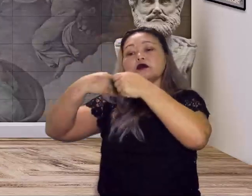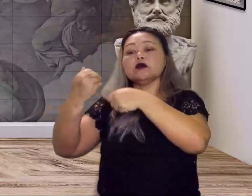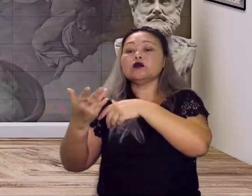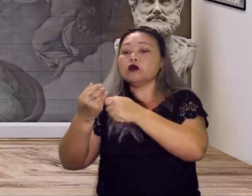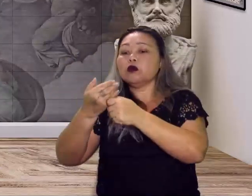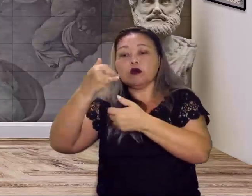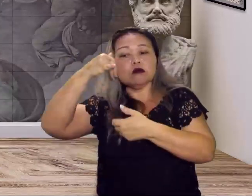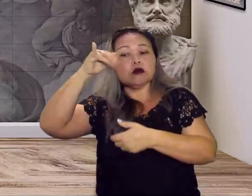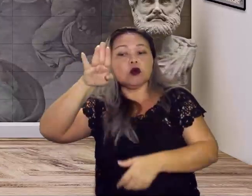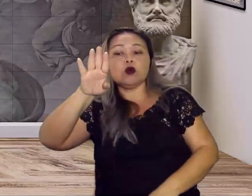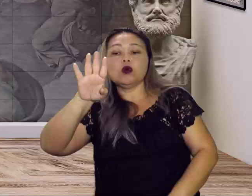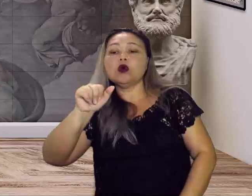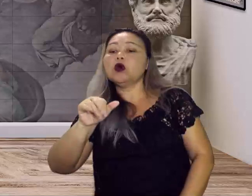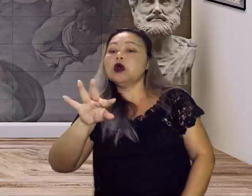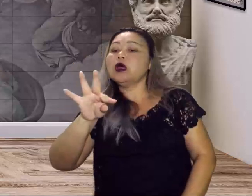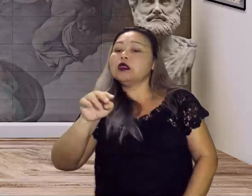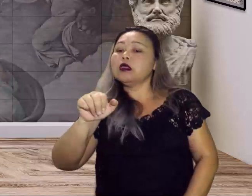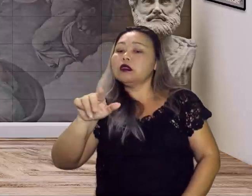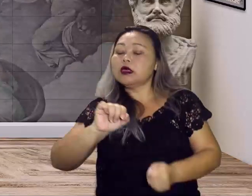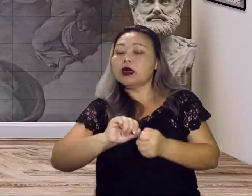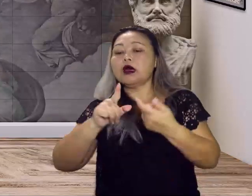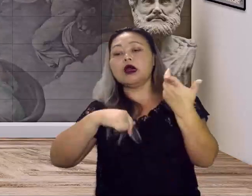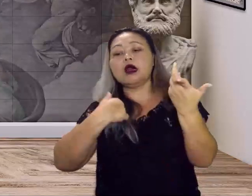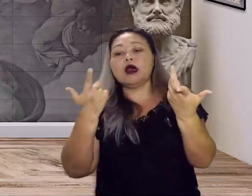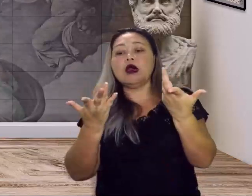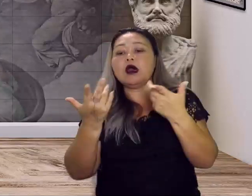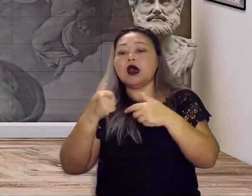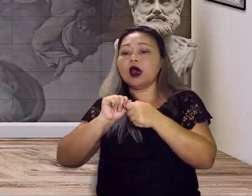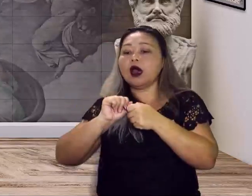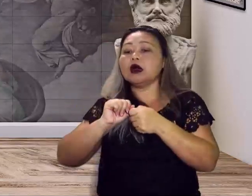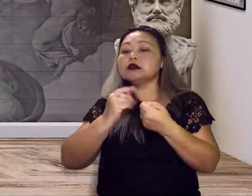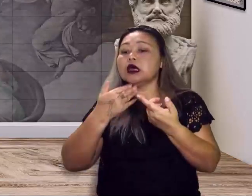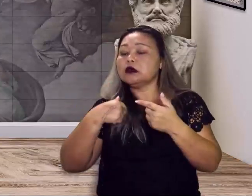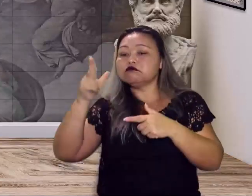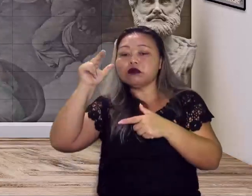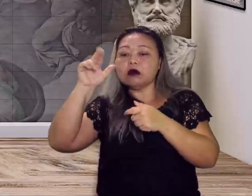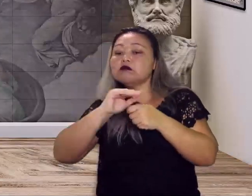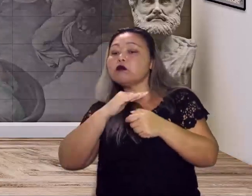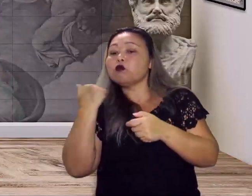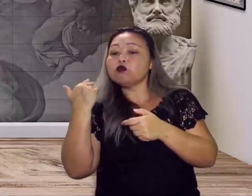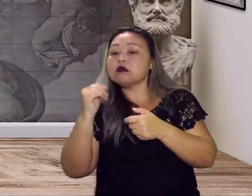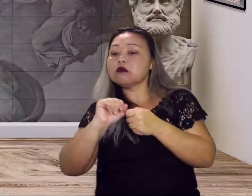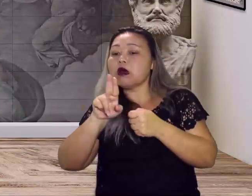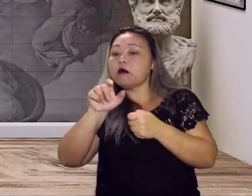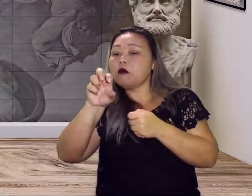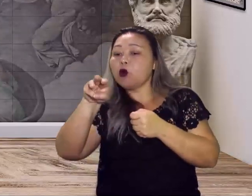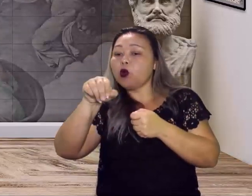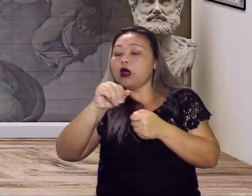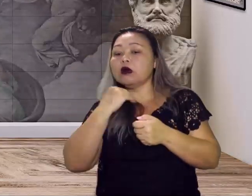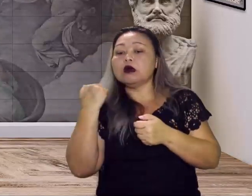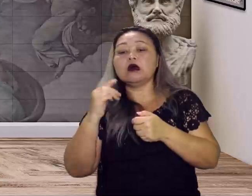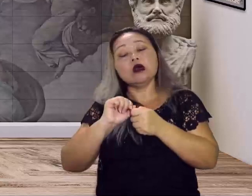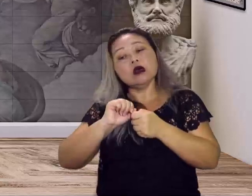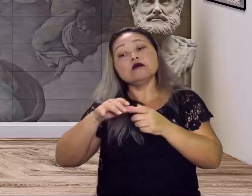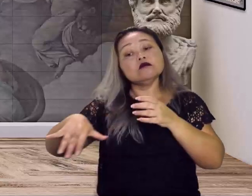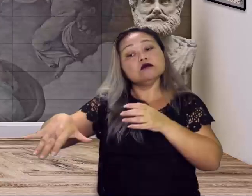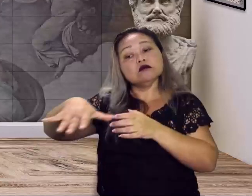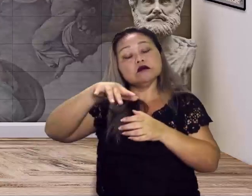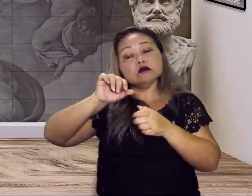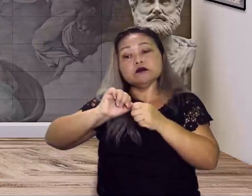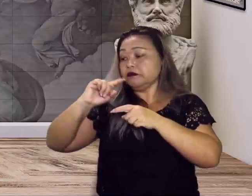né? A mula sem cabeça, etc. Isso do regional, tá? No nosso mito regionais. Também